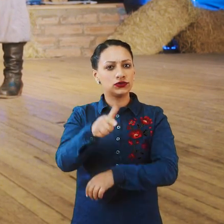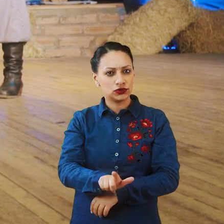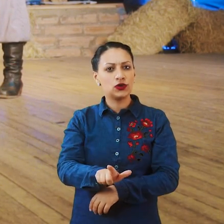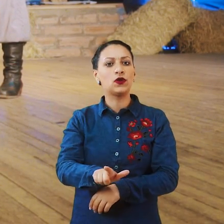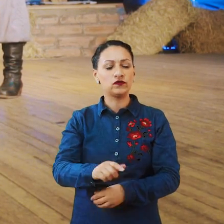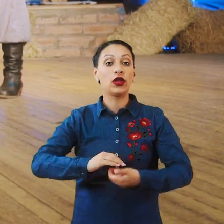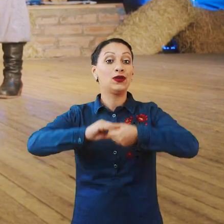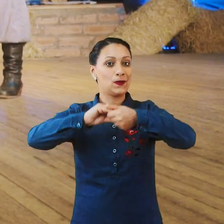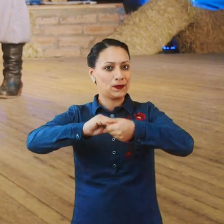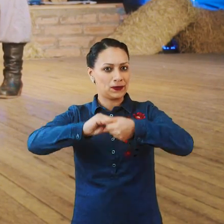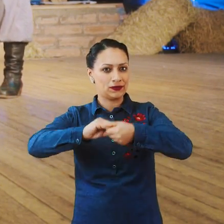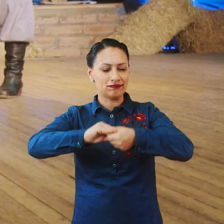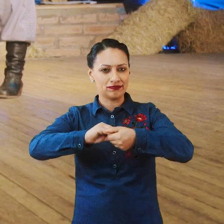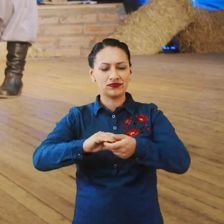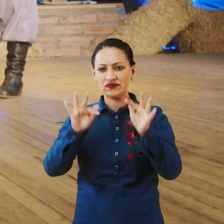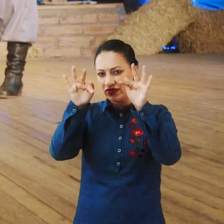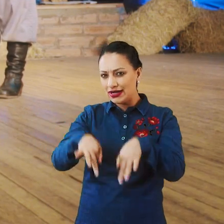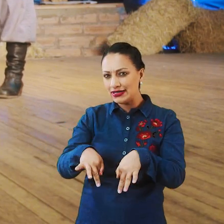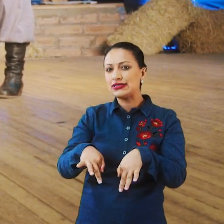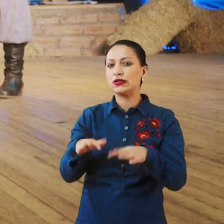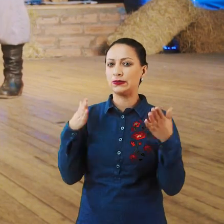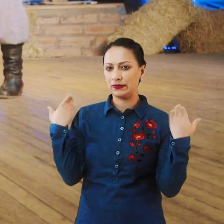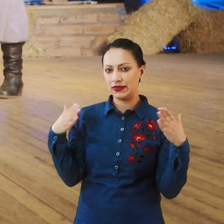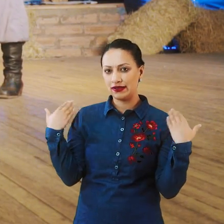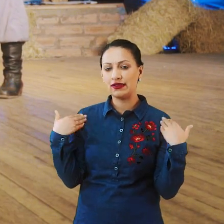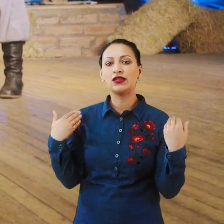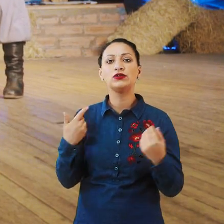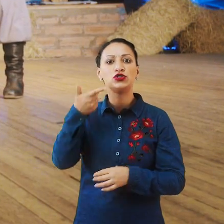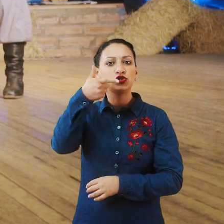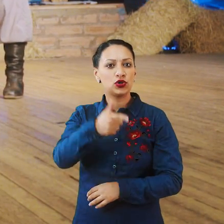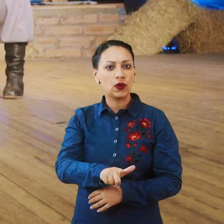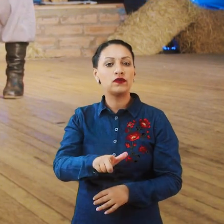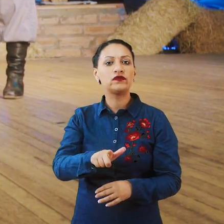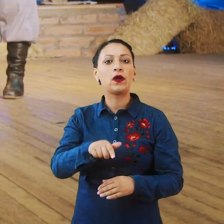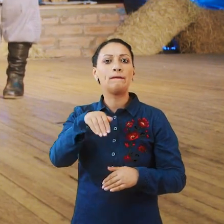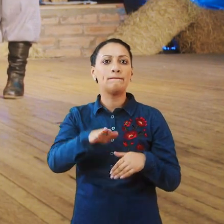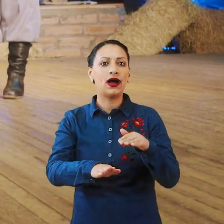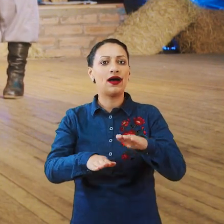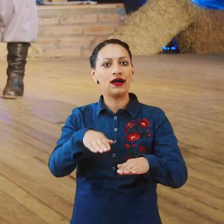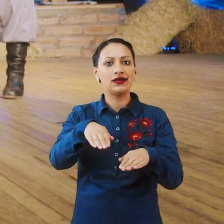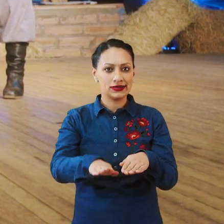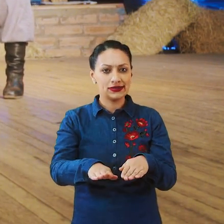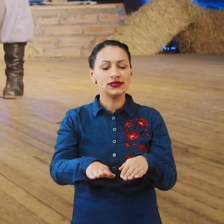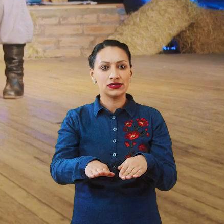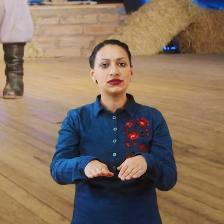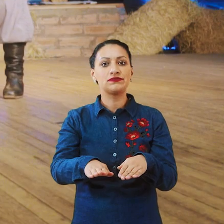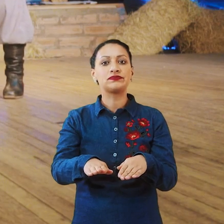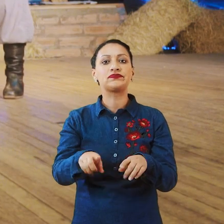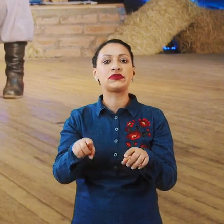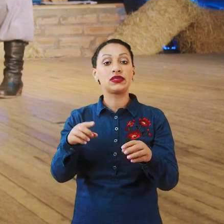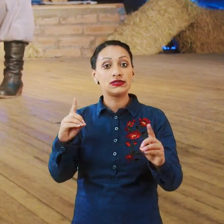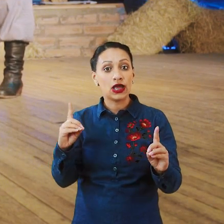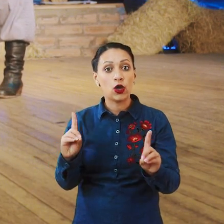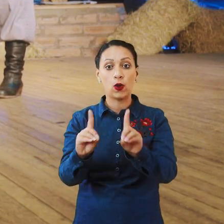um comprimento. Finalizando esse passeio, é executado mais alguns passos, onde ao término desses passos, os pares se